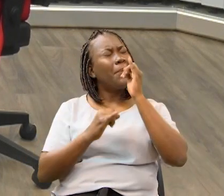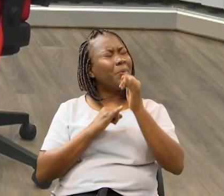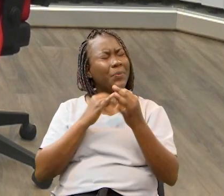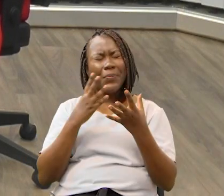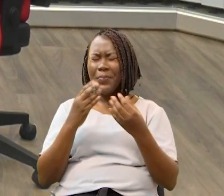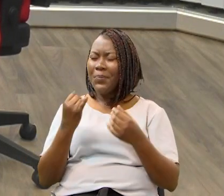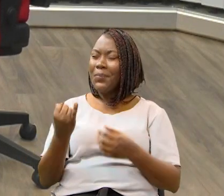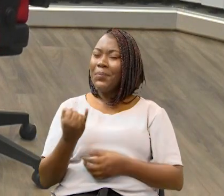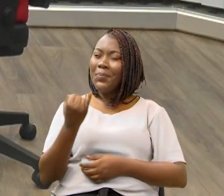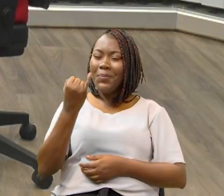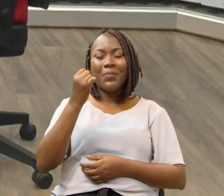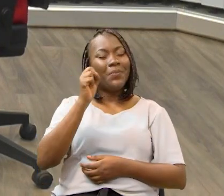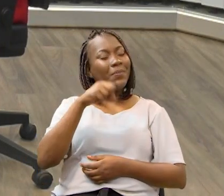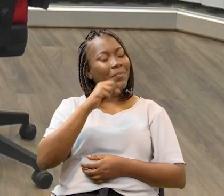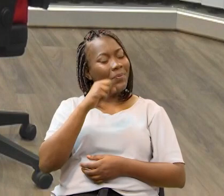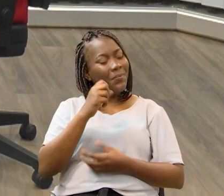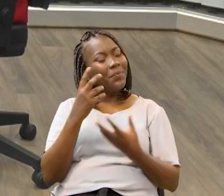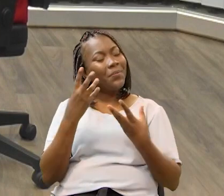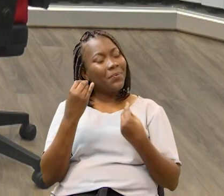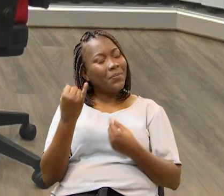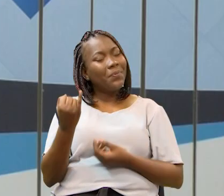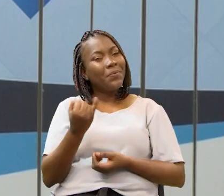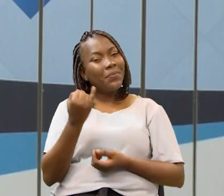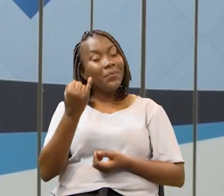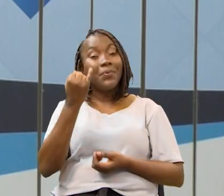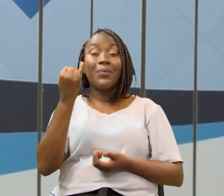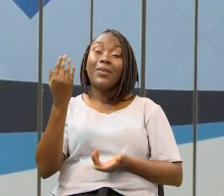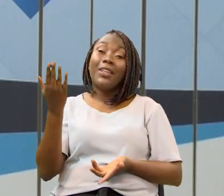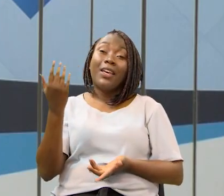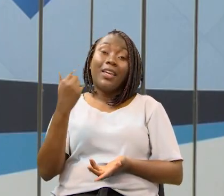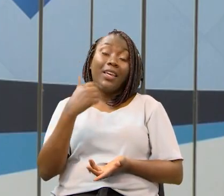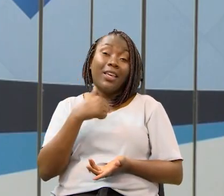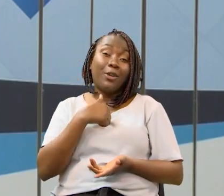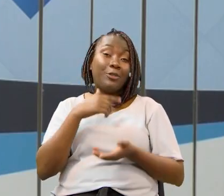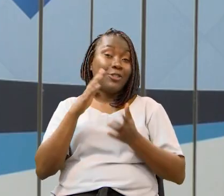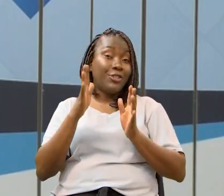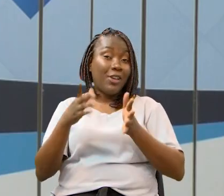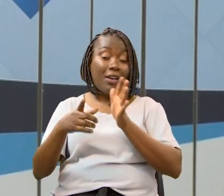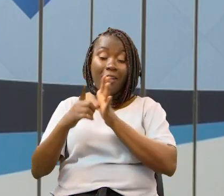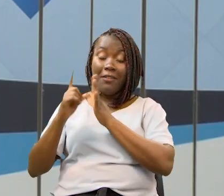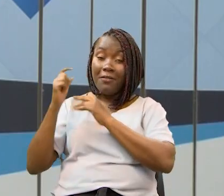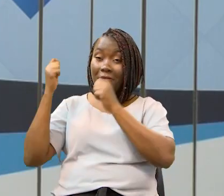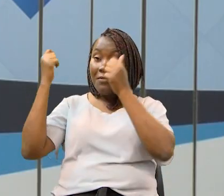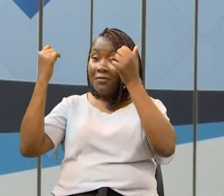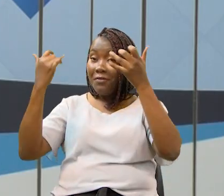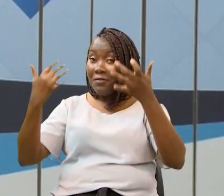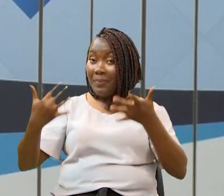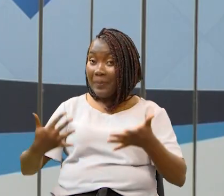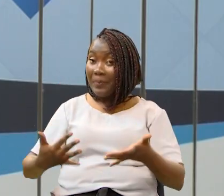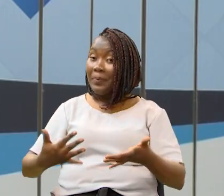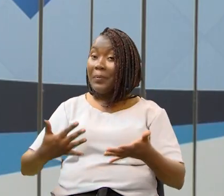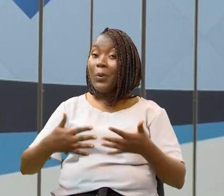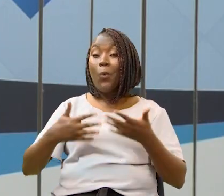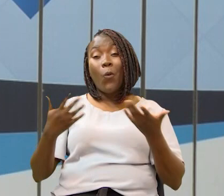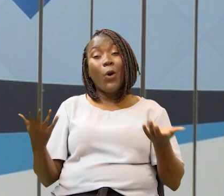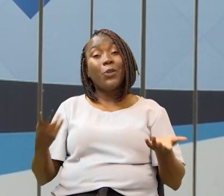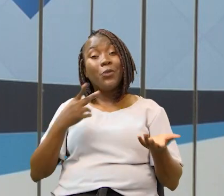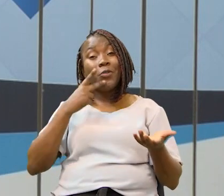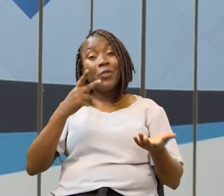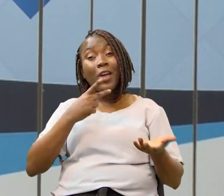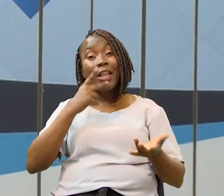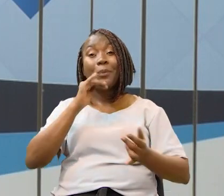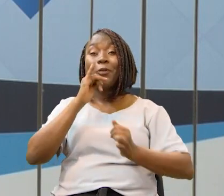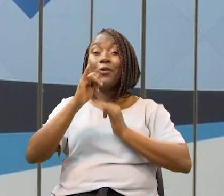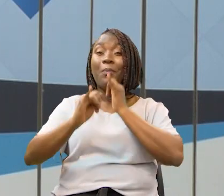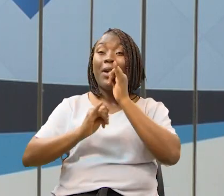tão importantes, né? Sim, de extrema importância. É aquilo que eu já havia falado quando falamos